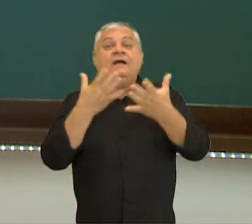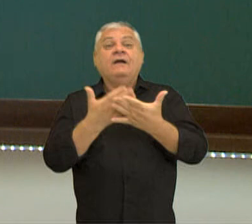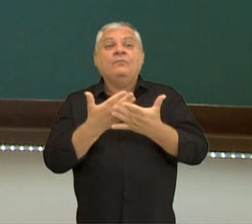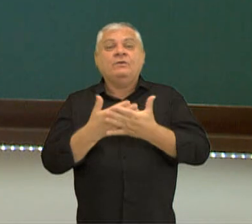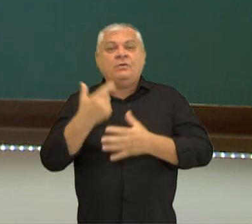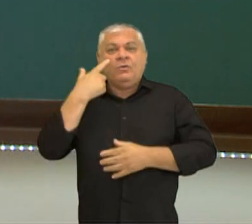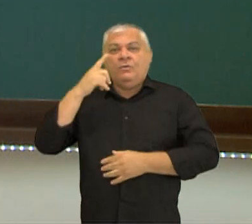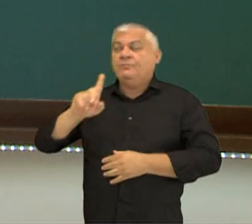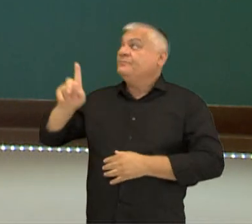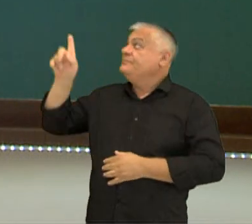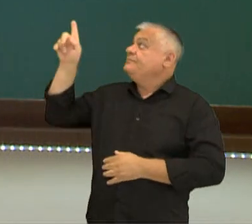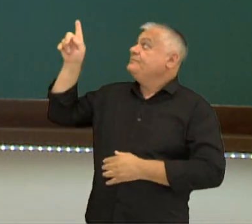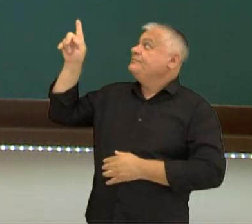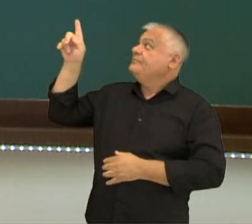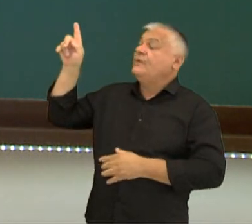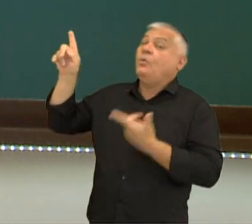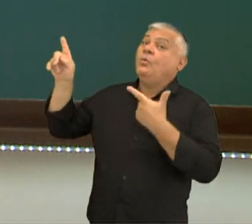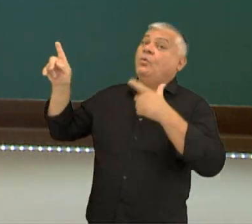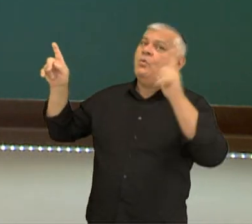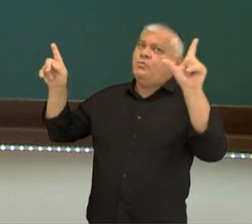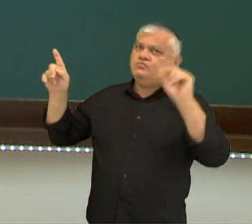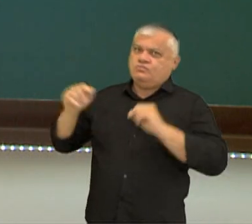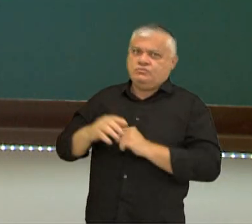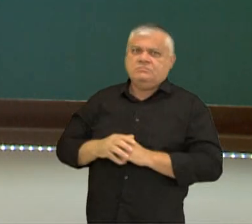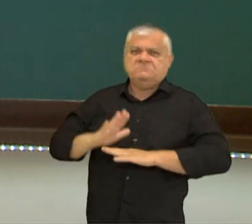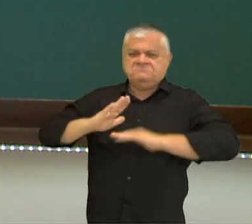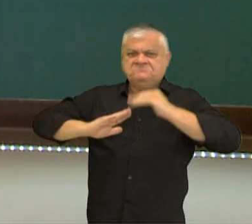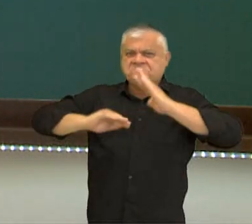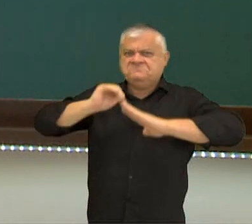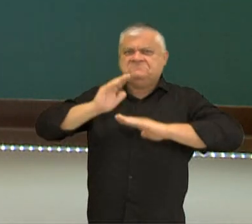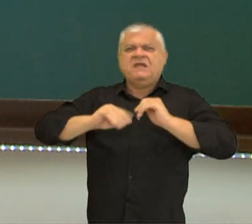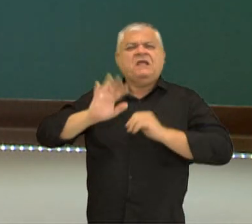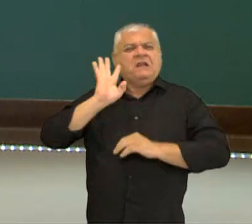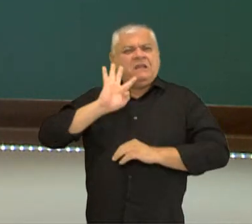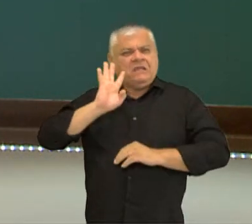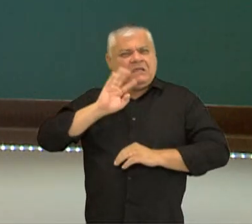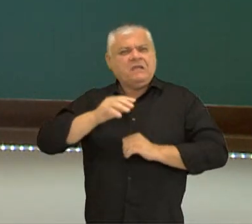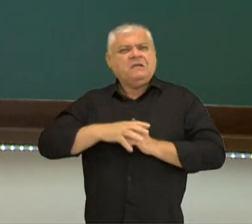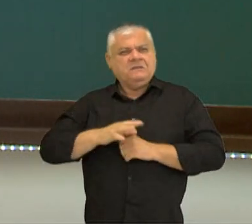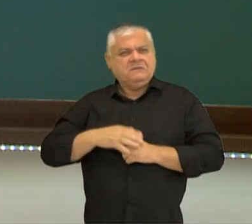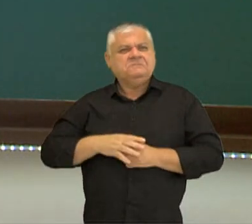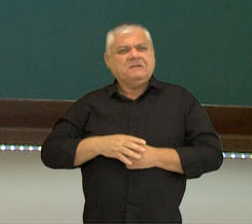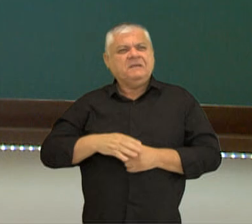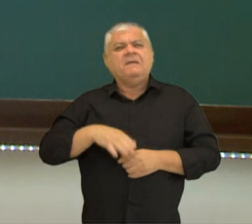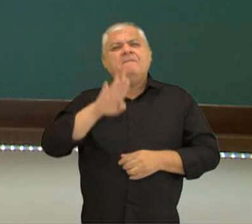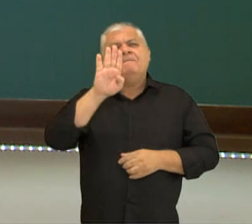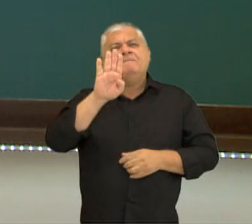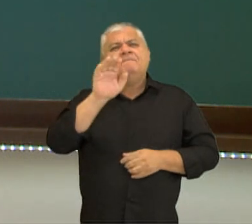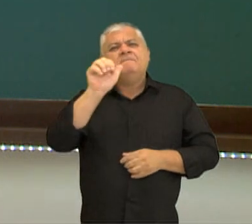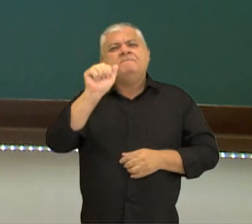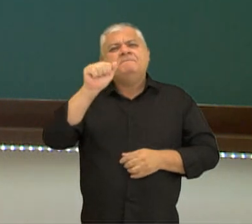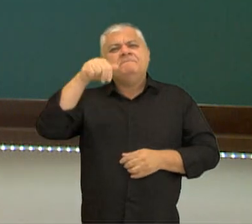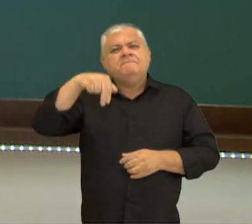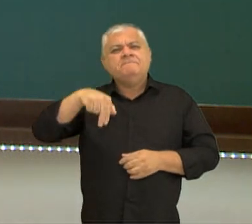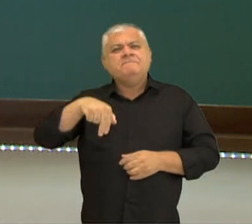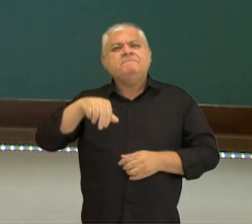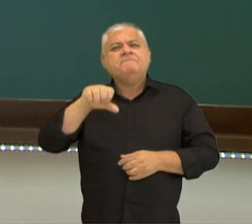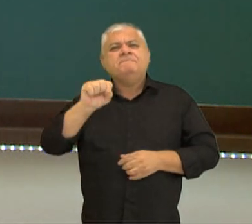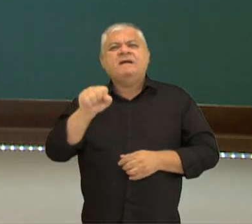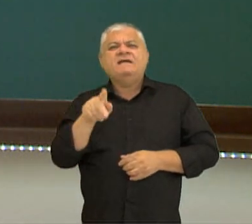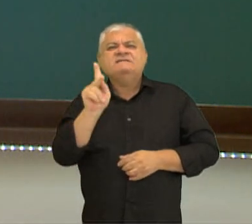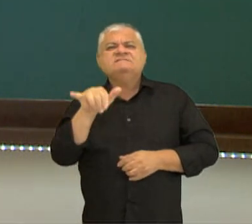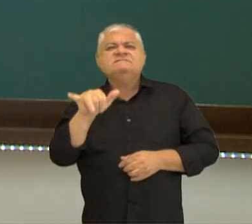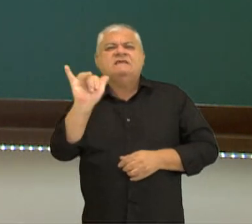Aqui um outro artista muito legal, assim, ele é incrível, o Banksy. O Banksy, ele é um artista anônimo,